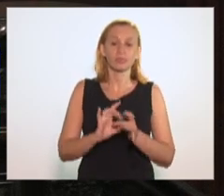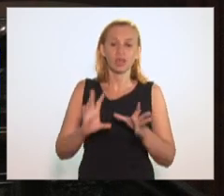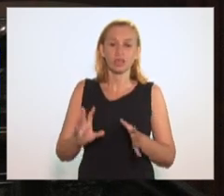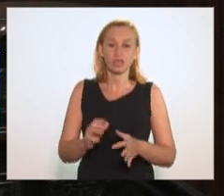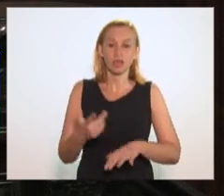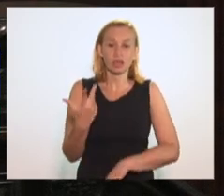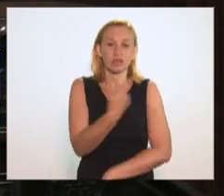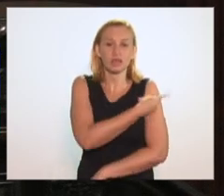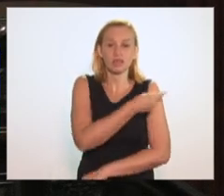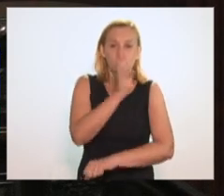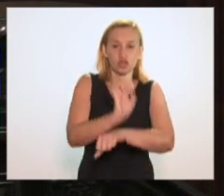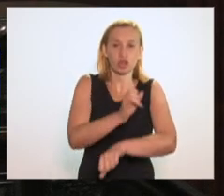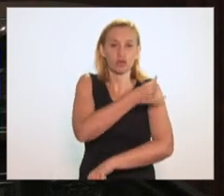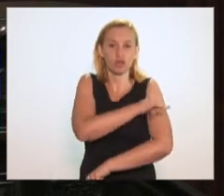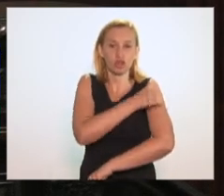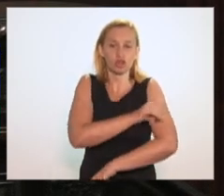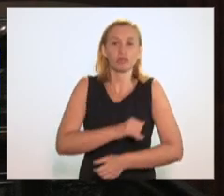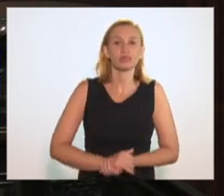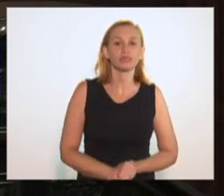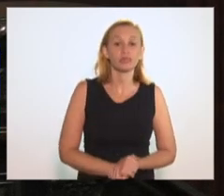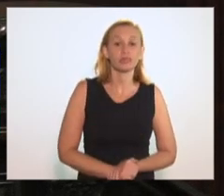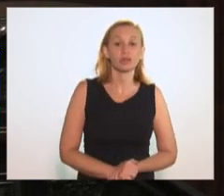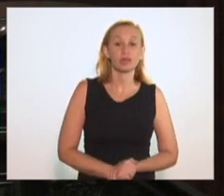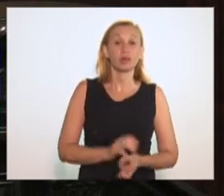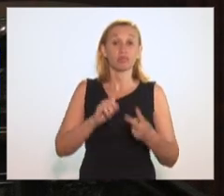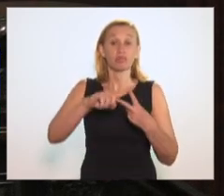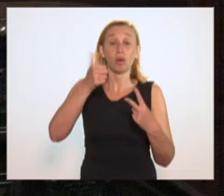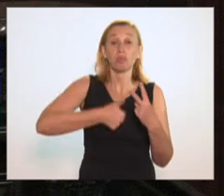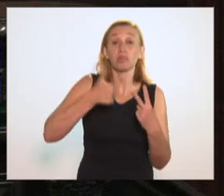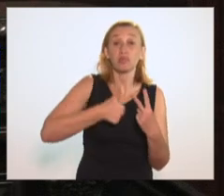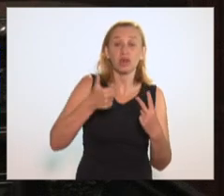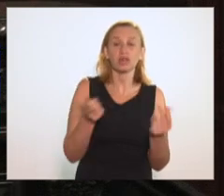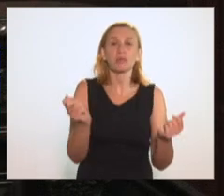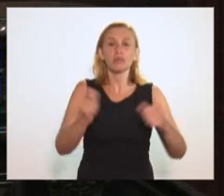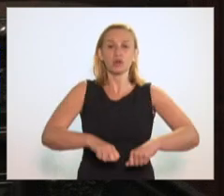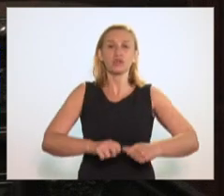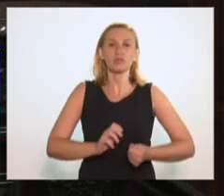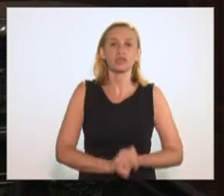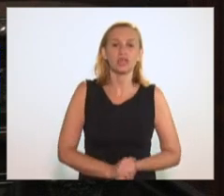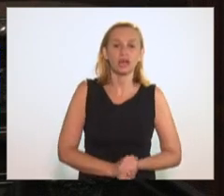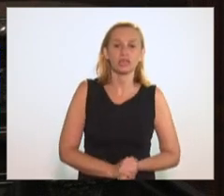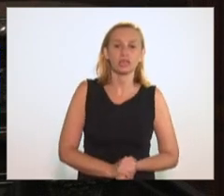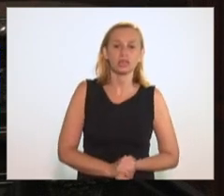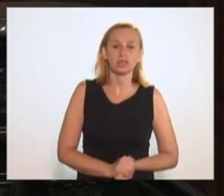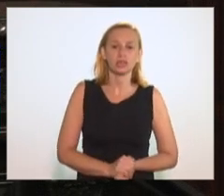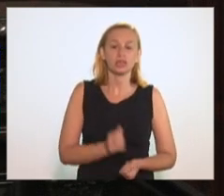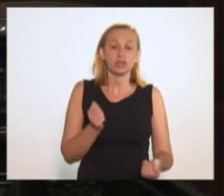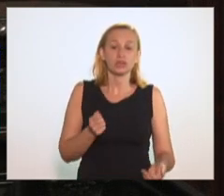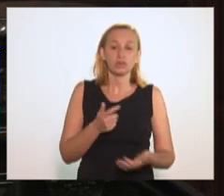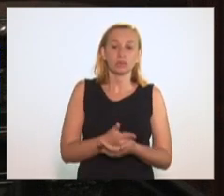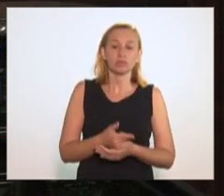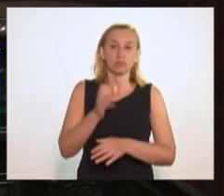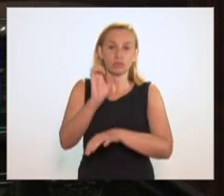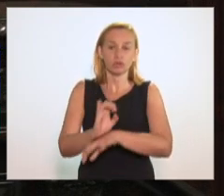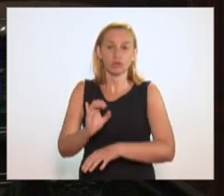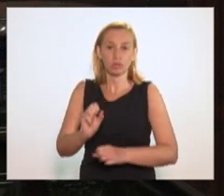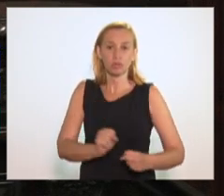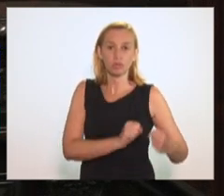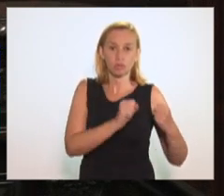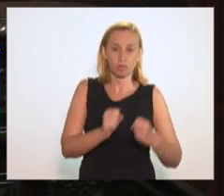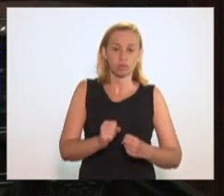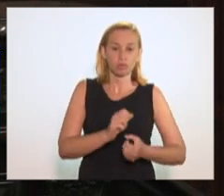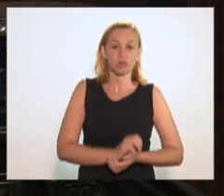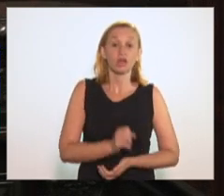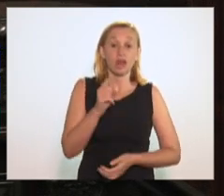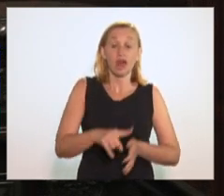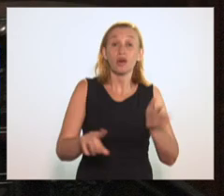vacinas no Estado do Rio de Janeiro. Primeiro, a possibilidade de compra por parte do governo do Estado. Essa era